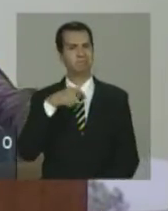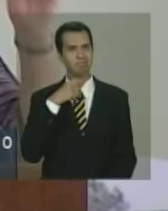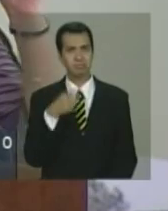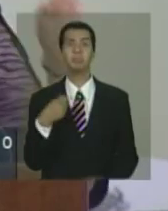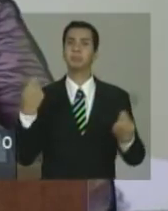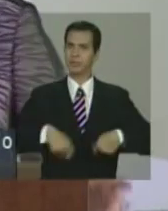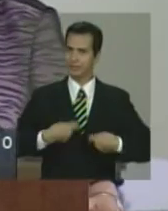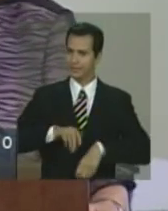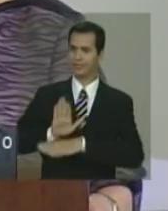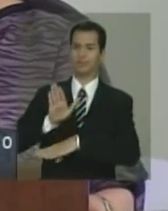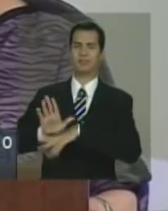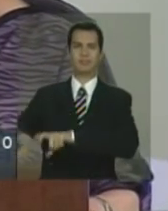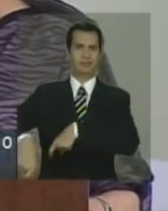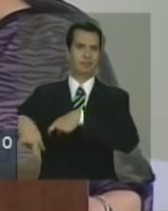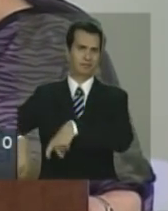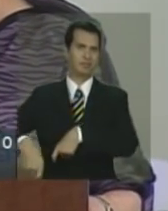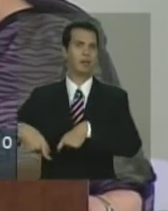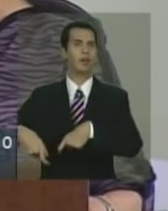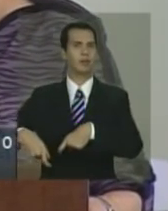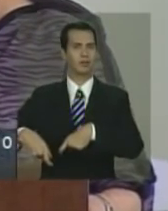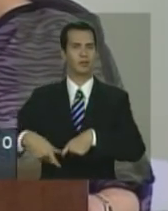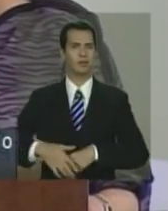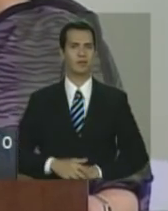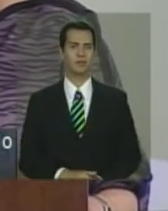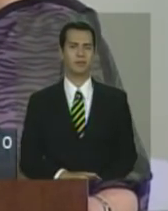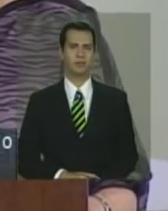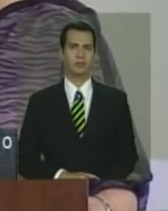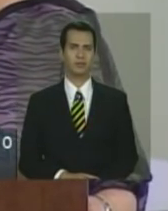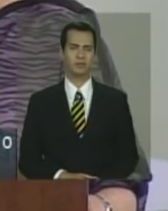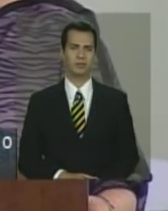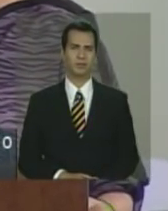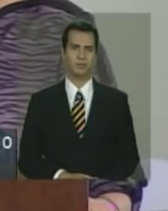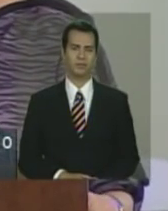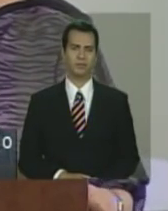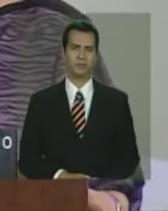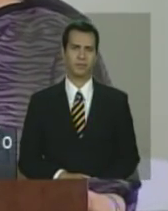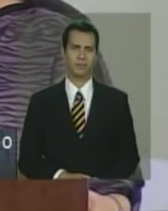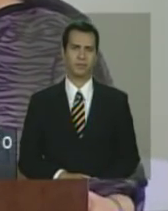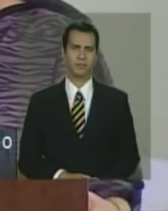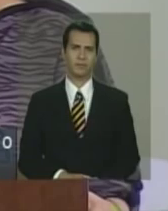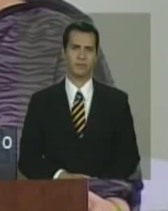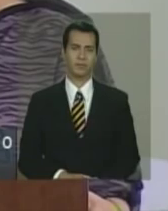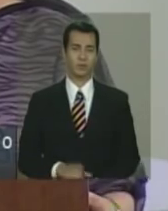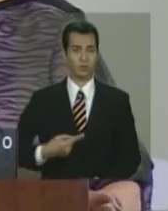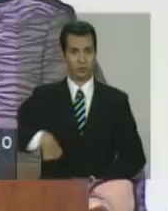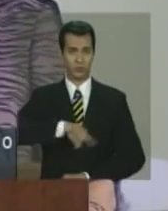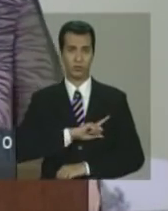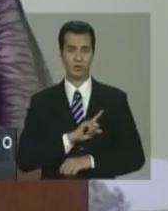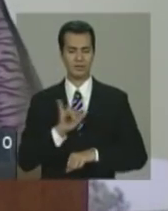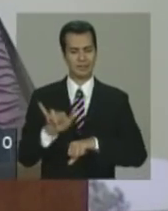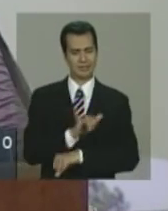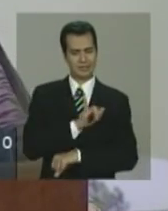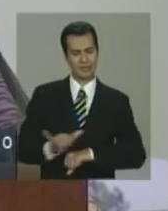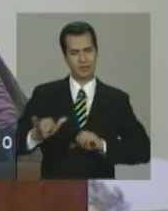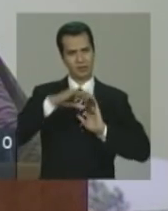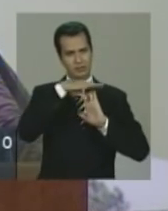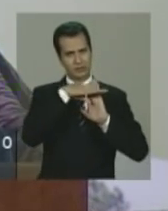tenha oportunidade para todos os brasileiros. Dentro da nossa estratégia